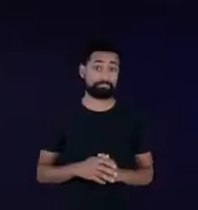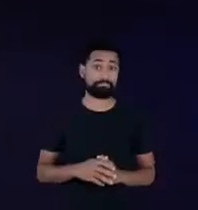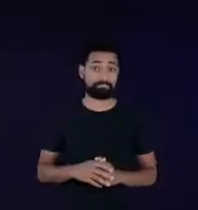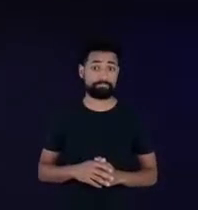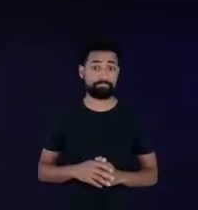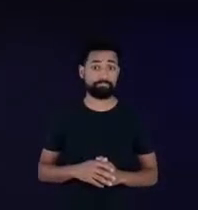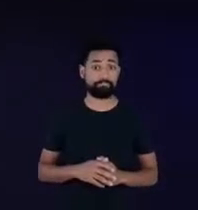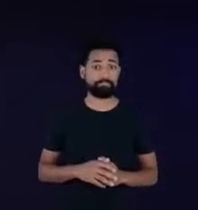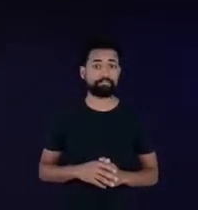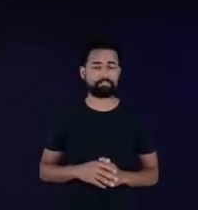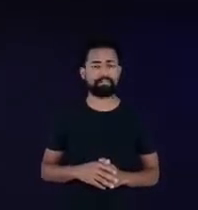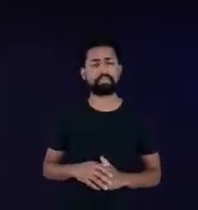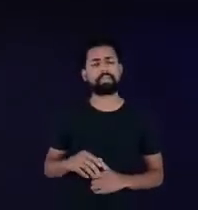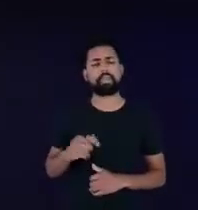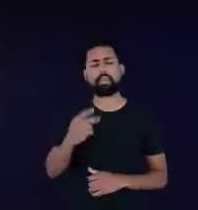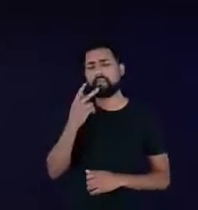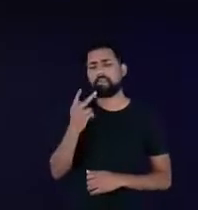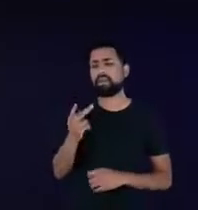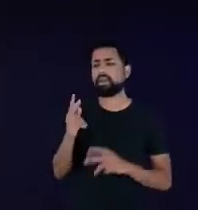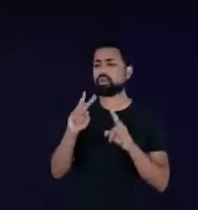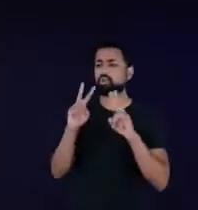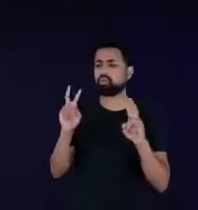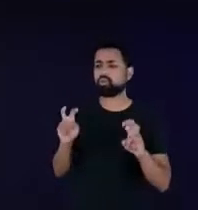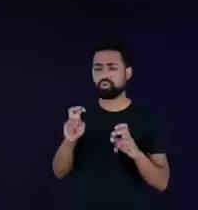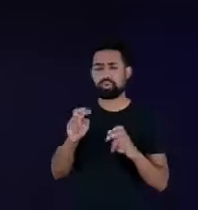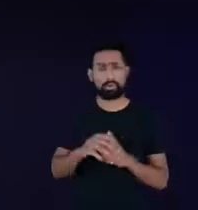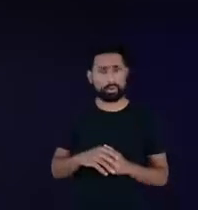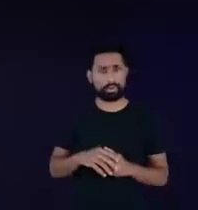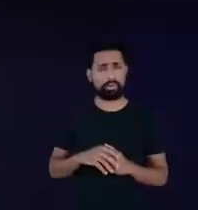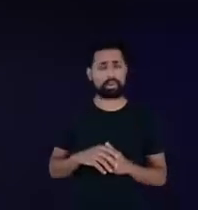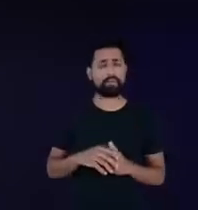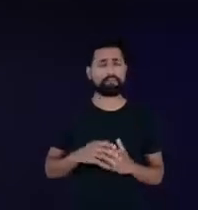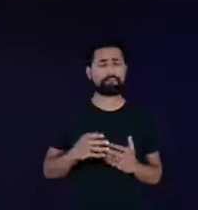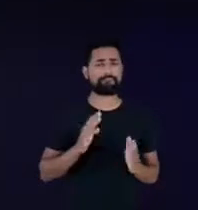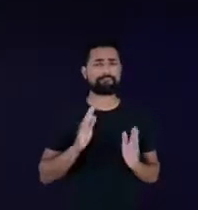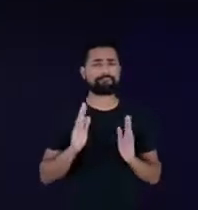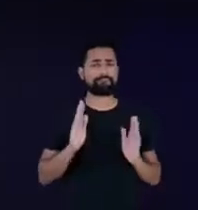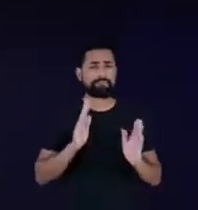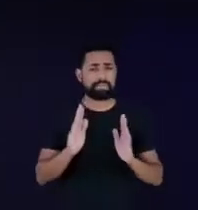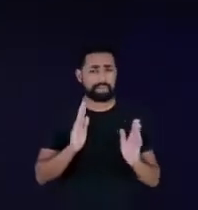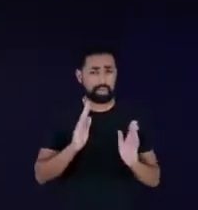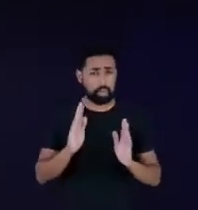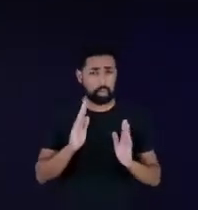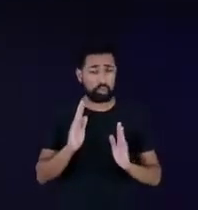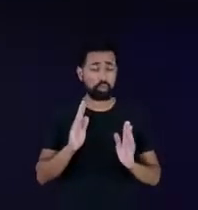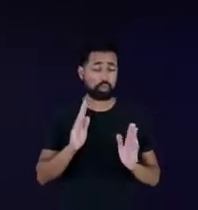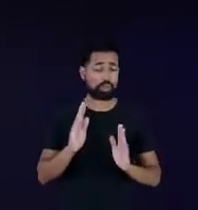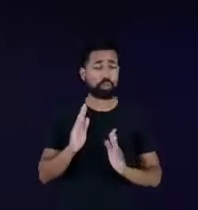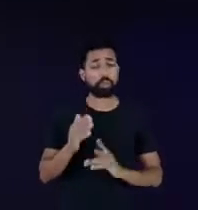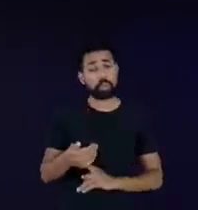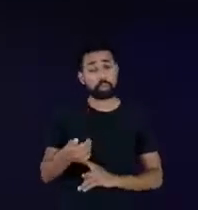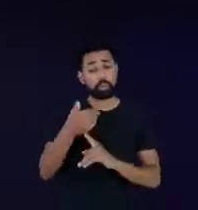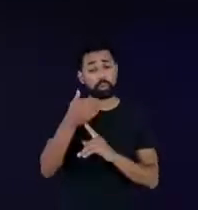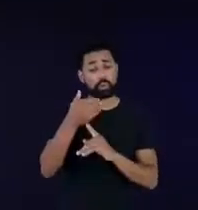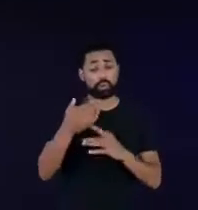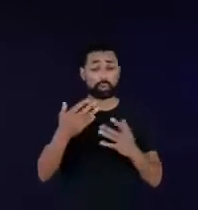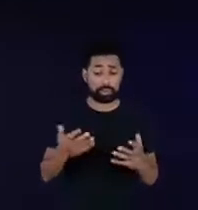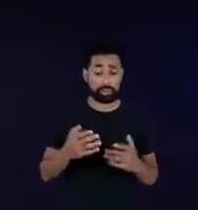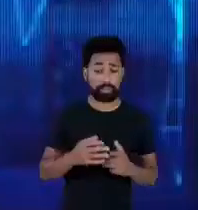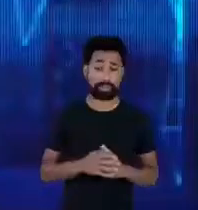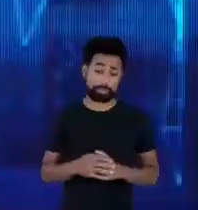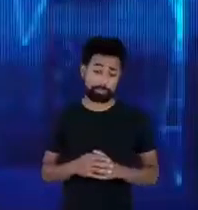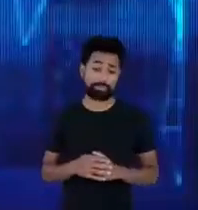Falando um pouco sobre a vida dela, da tecnologia, né? Então, ela é